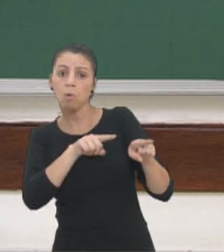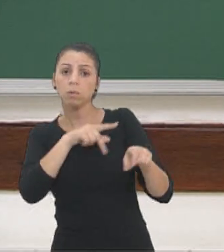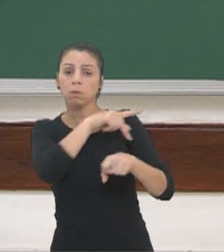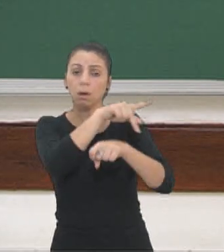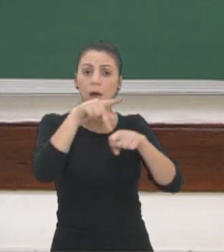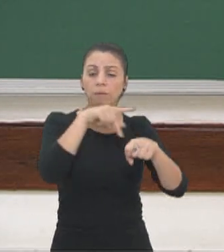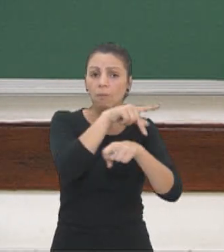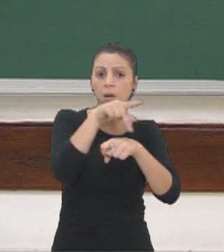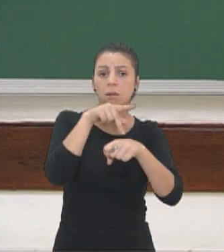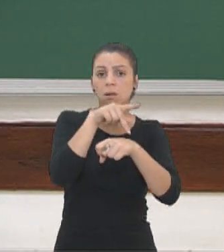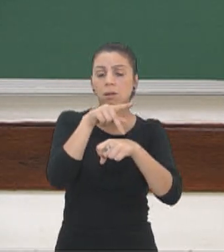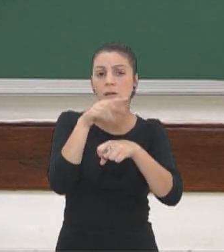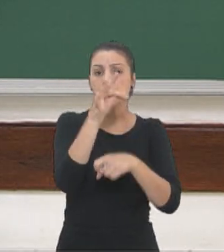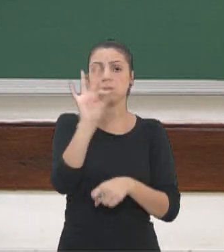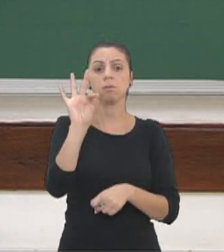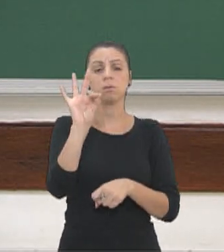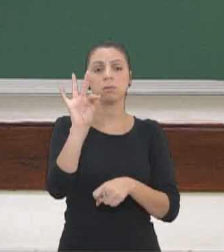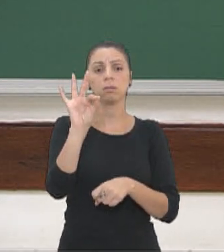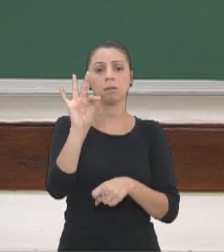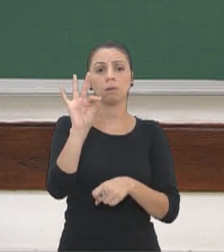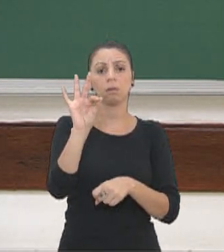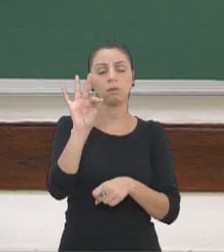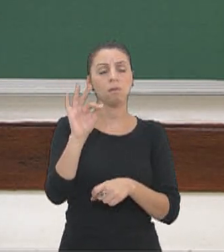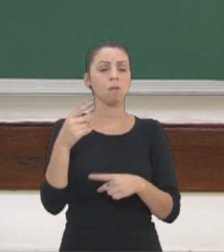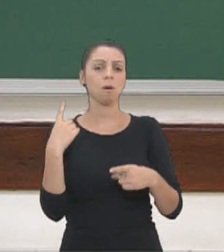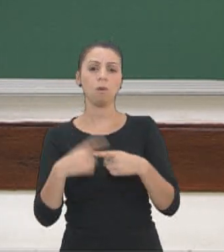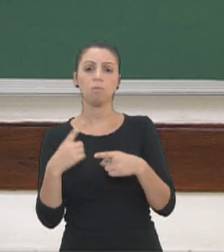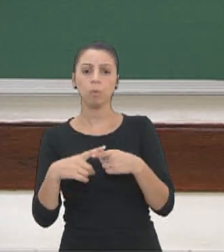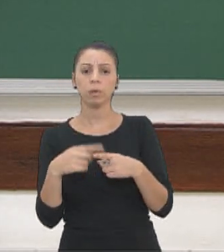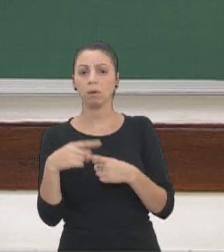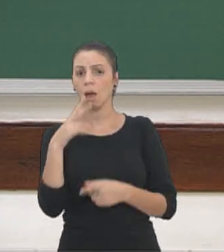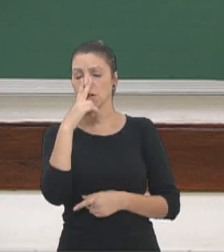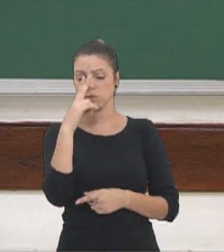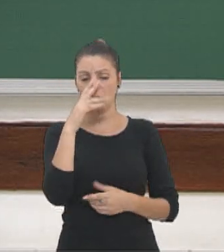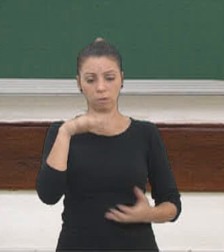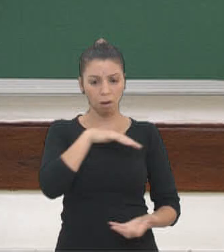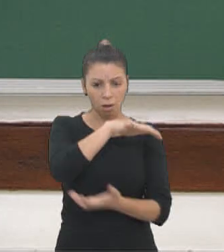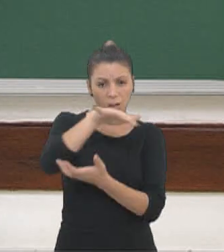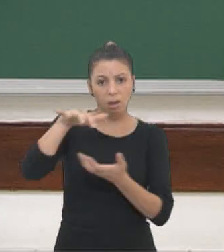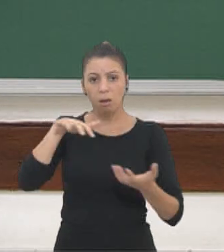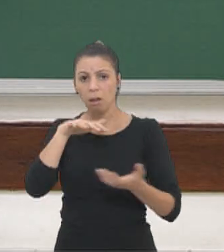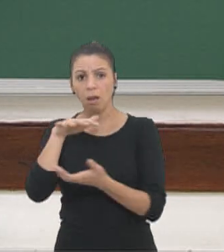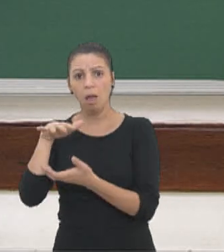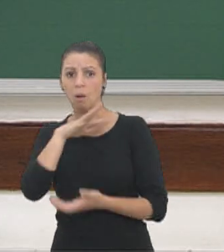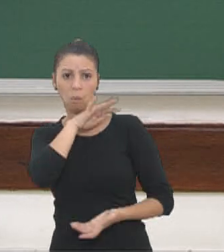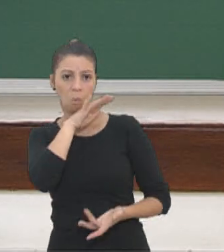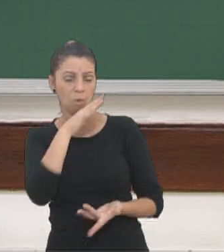países estrangeiros, ou porque achavam que a revolução era muito radical.